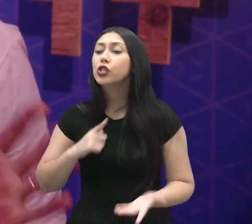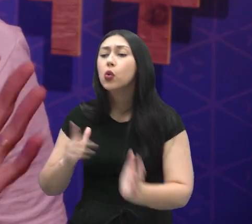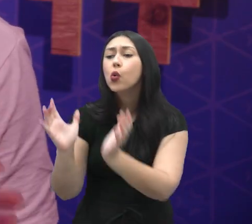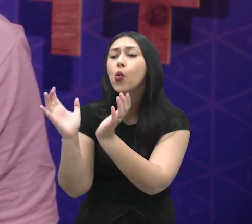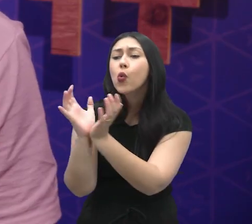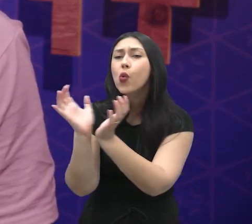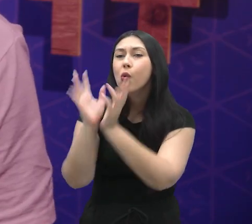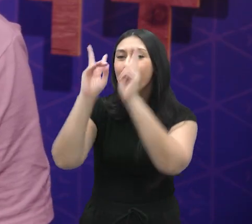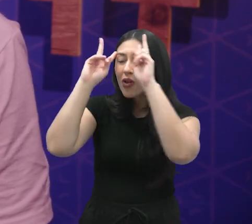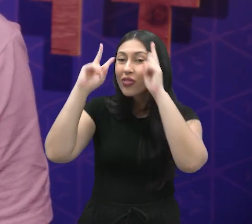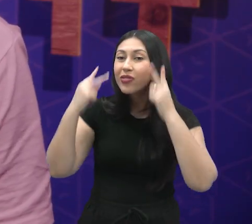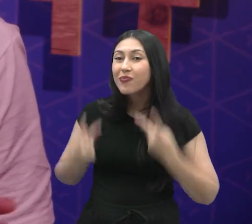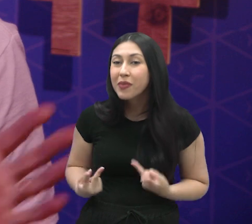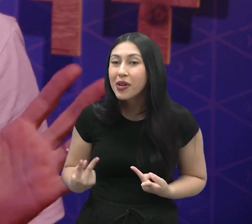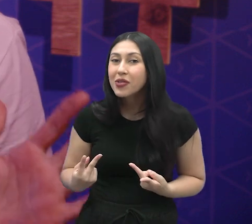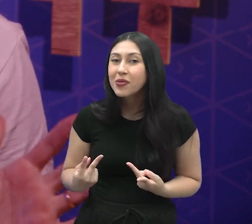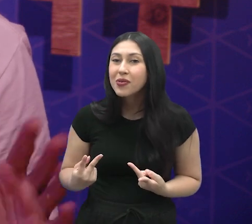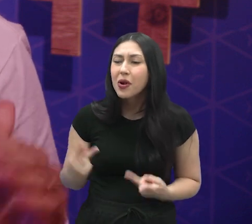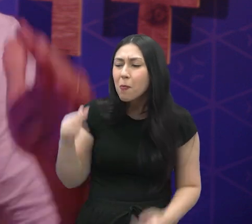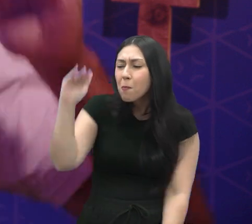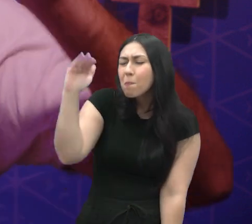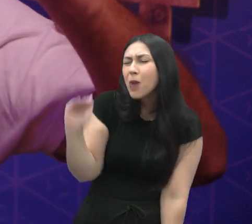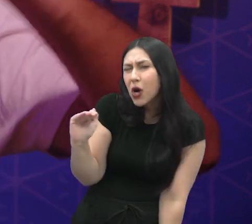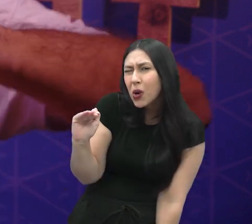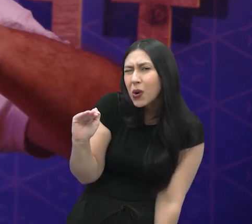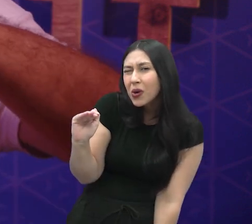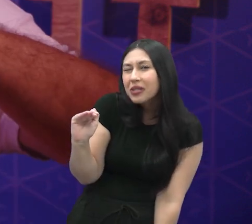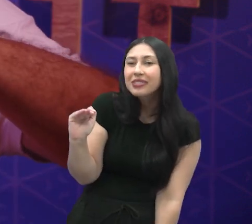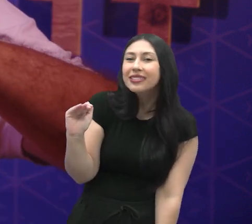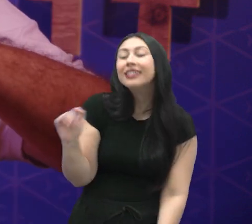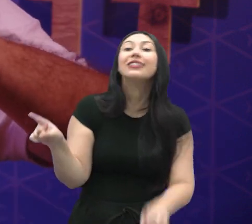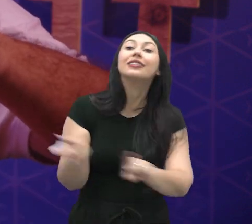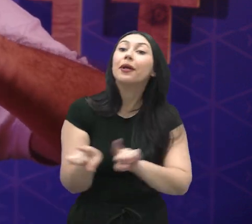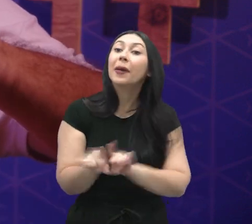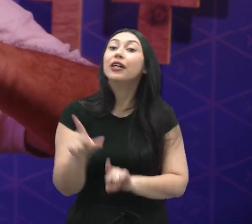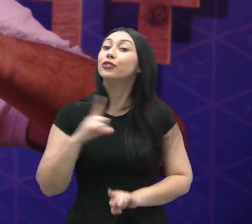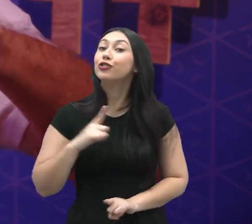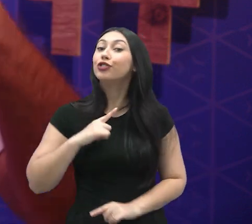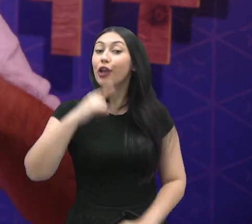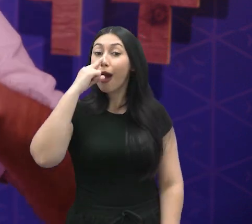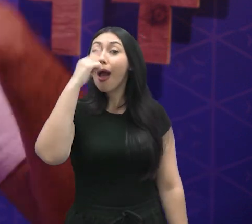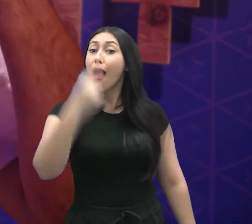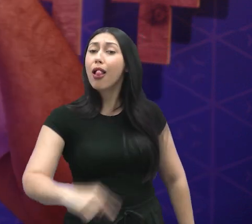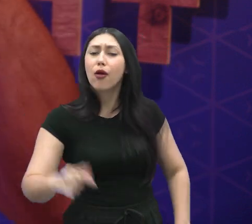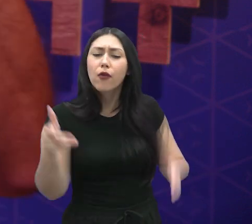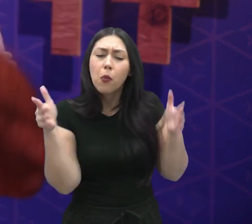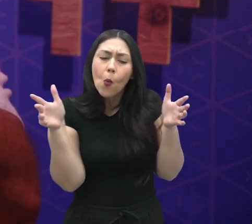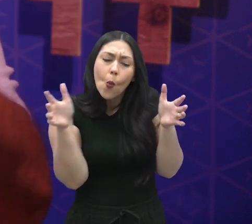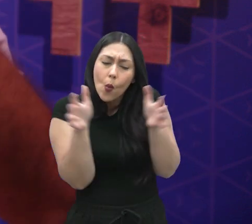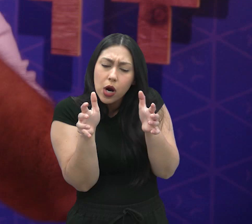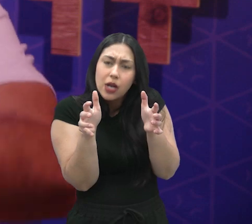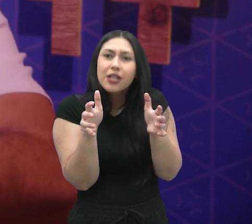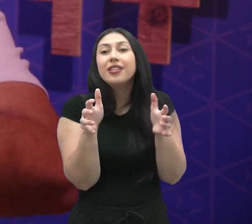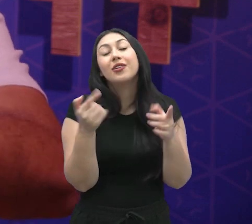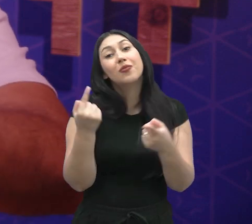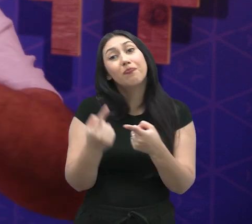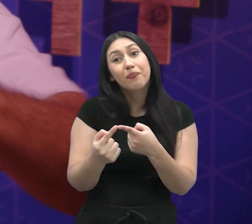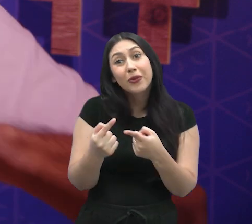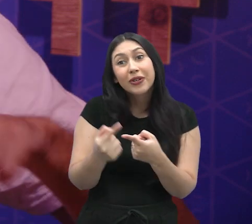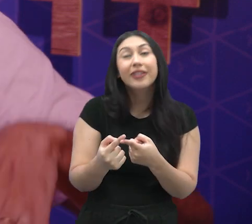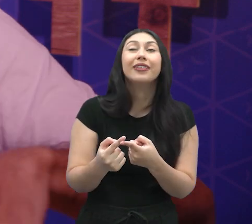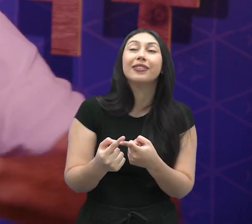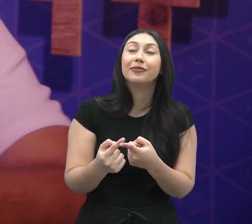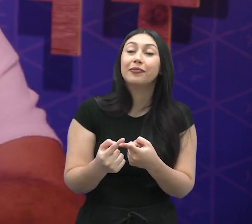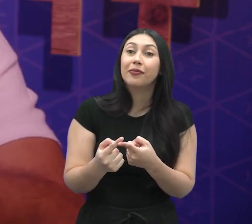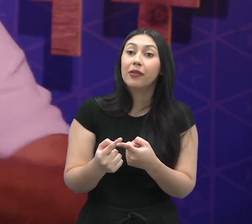tinha uma subespécie de humano que eram pequenininhos. Inclusive lá tinham espécies de elefantes pequenininhos,